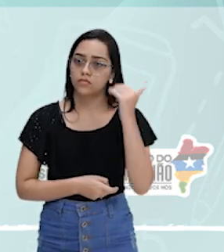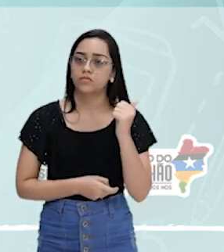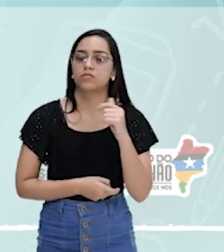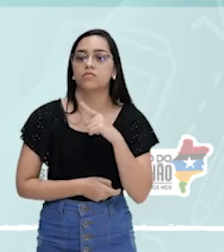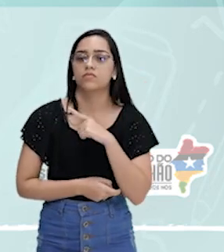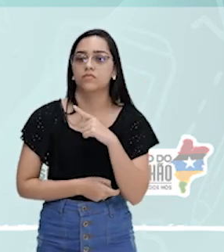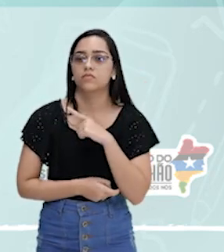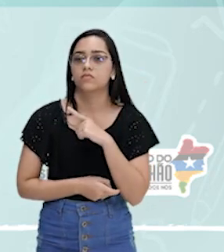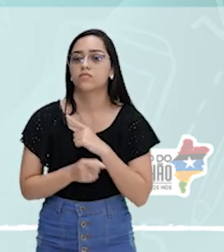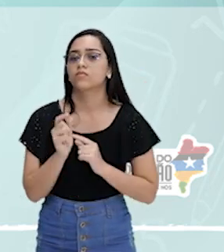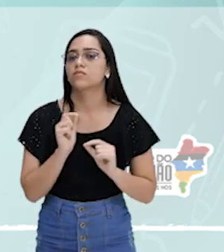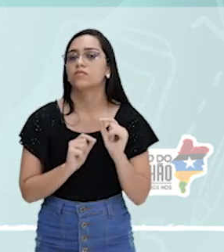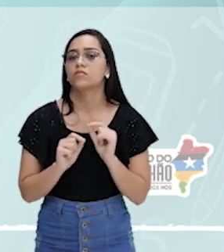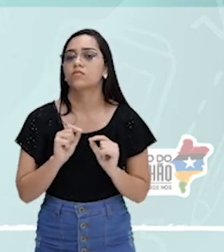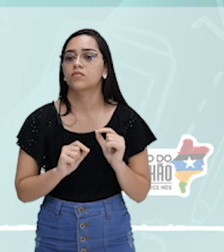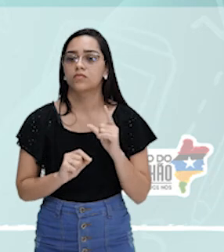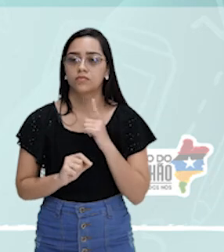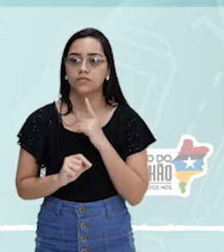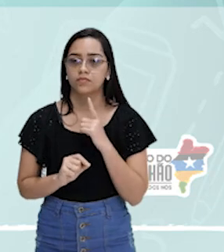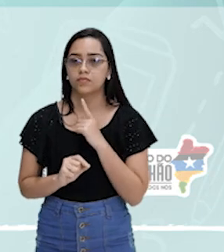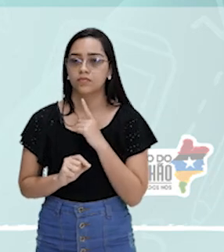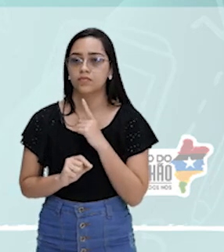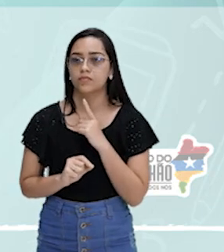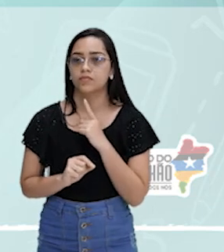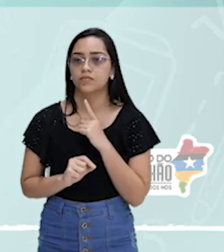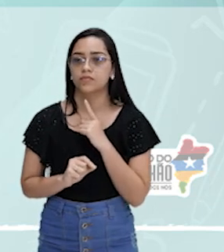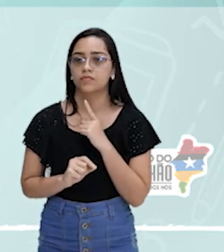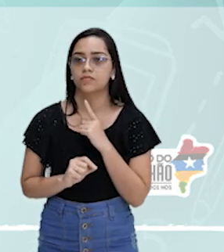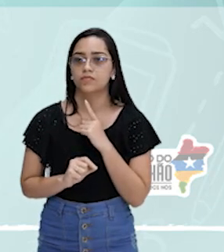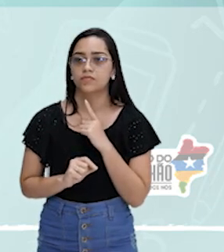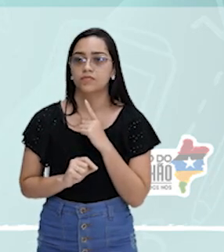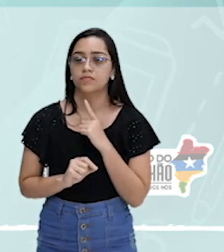é um texto que traz